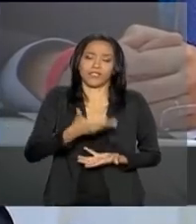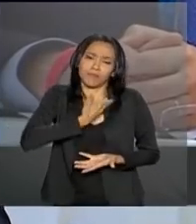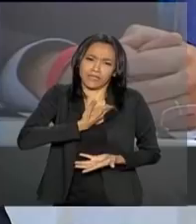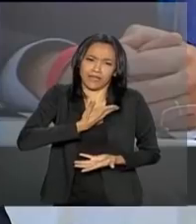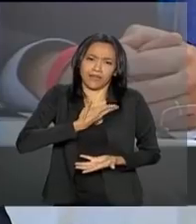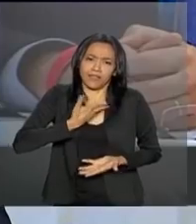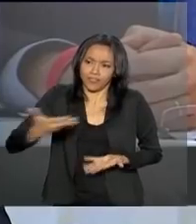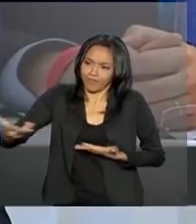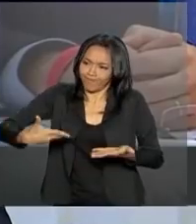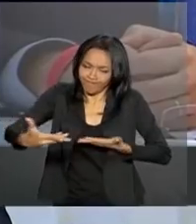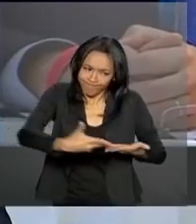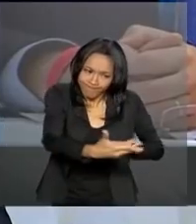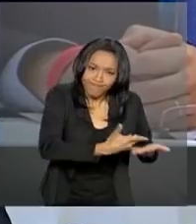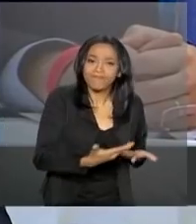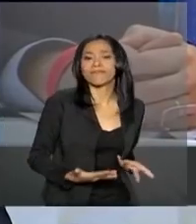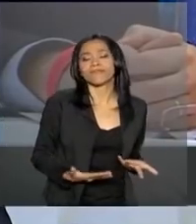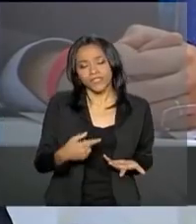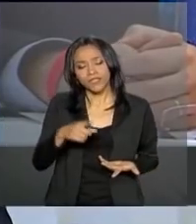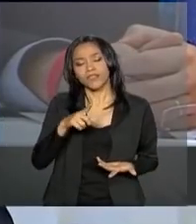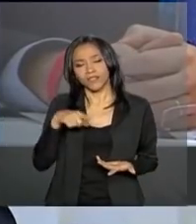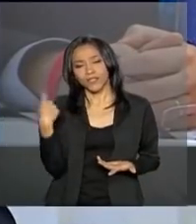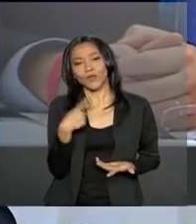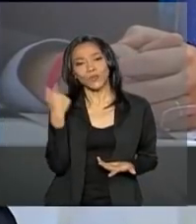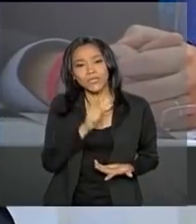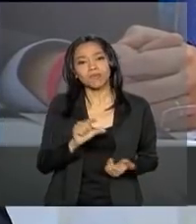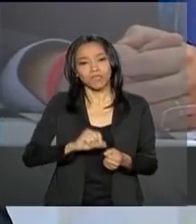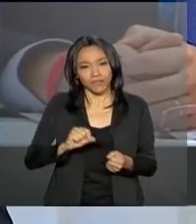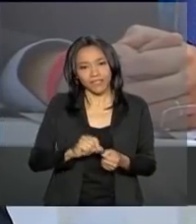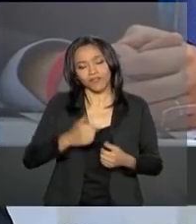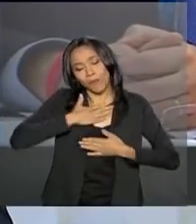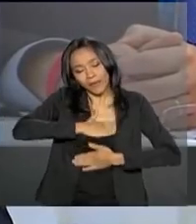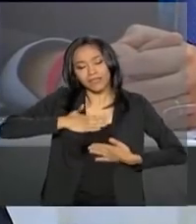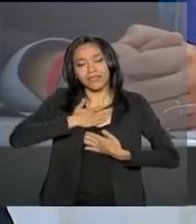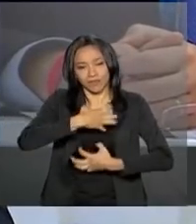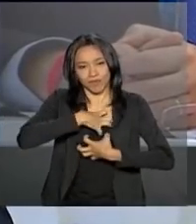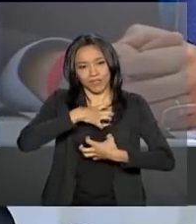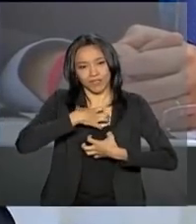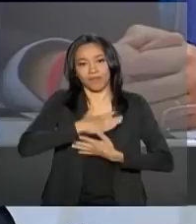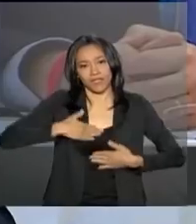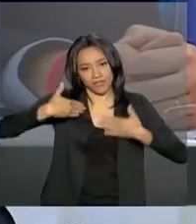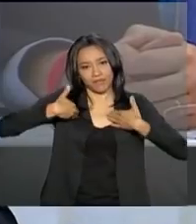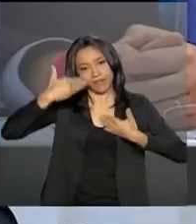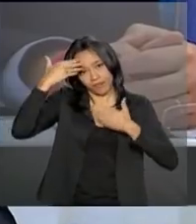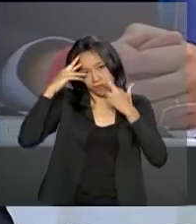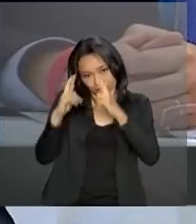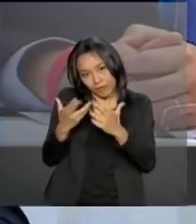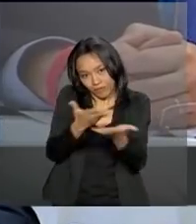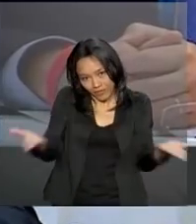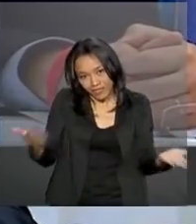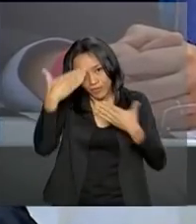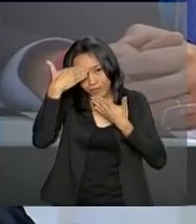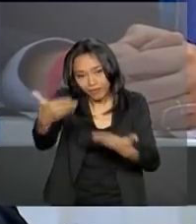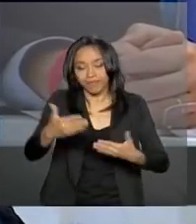e pelo que pudermos fazer juntos para mim foi um prazer eo valor agregado